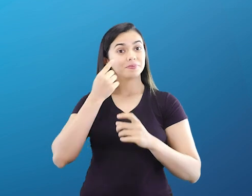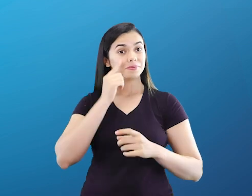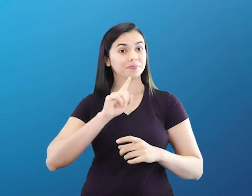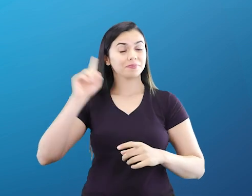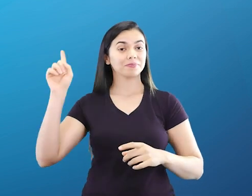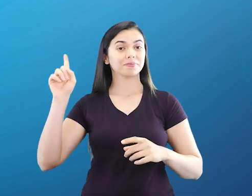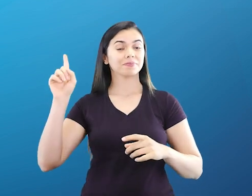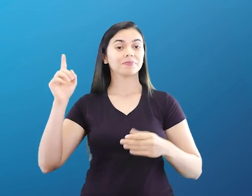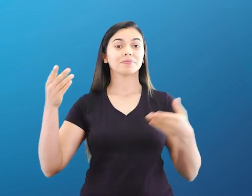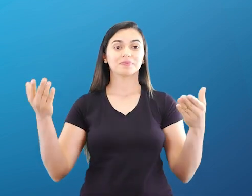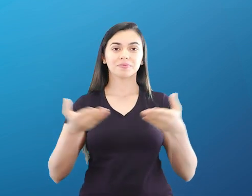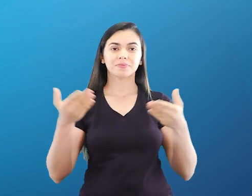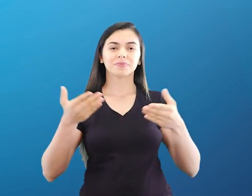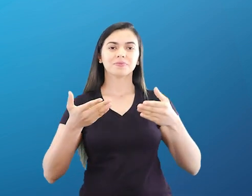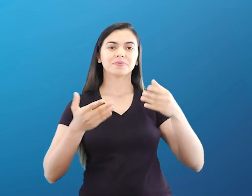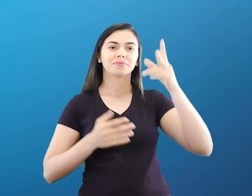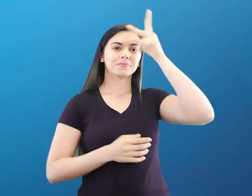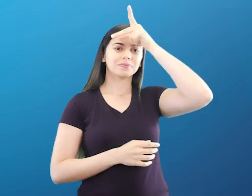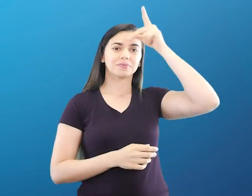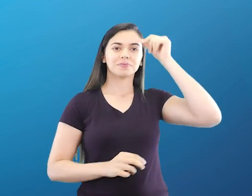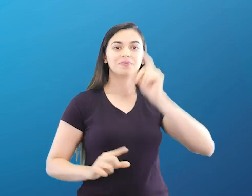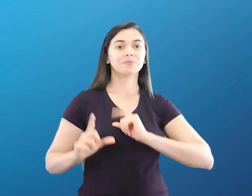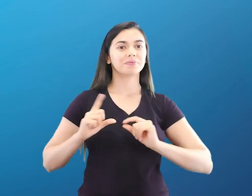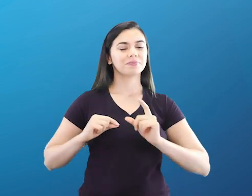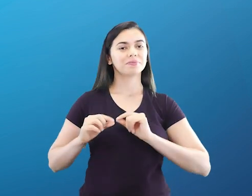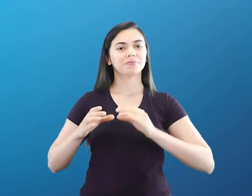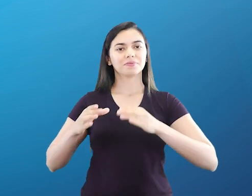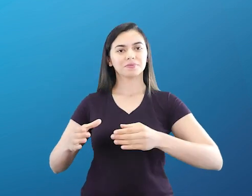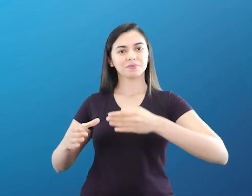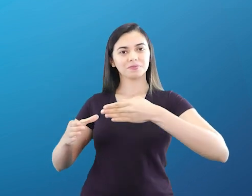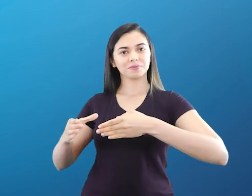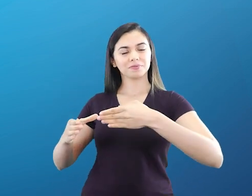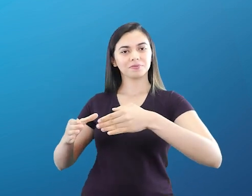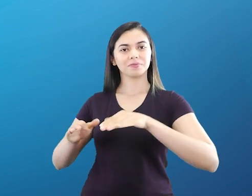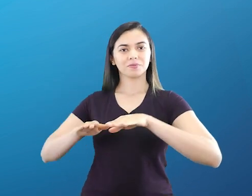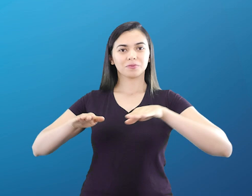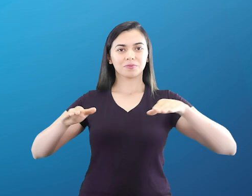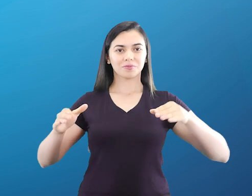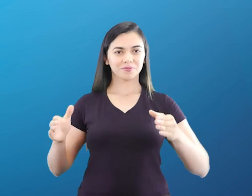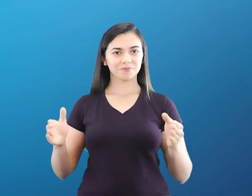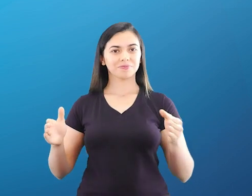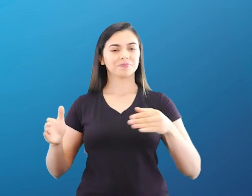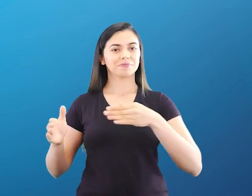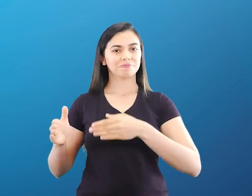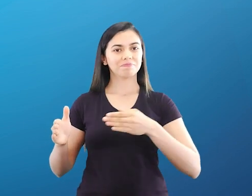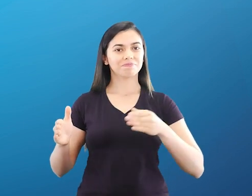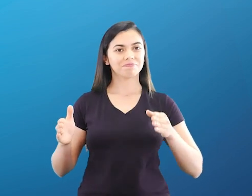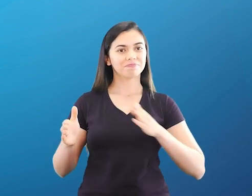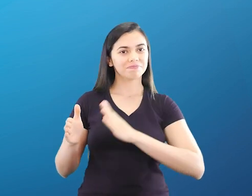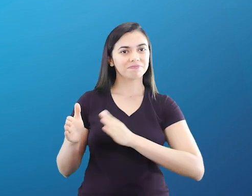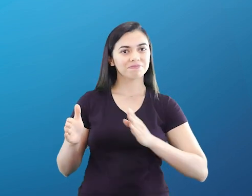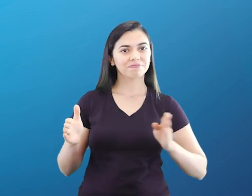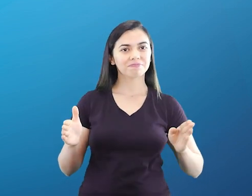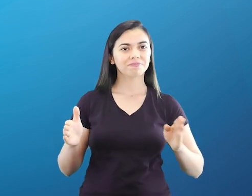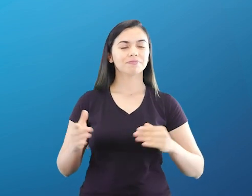gente tem o nosso atual prefeito, Assis Ramos, cortando o bolo do aniversário de Imperatriz,